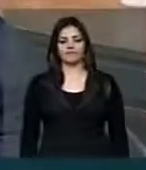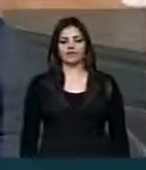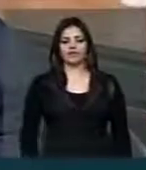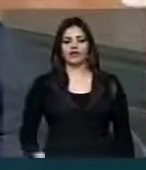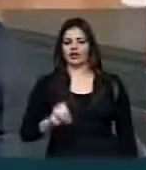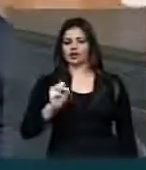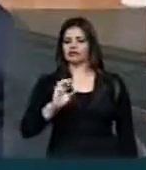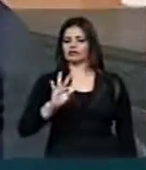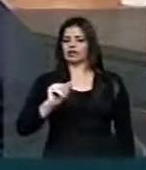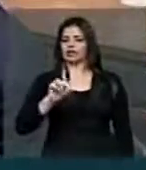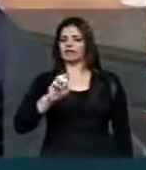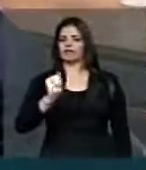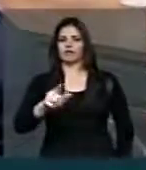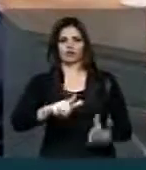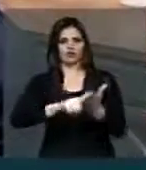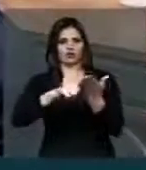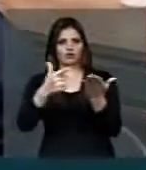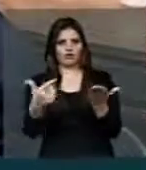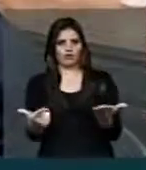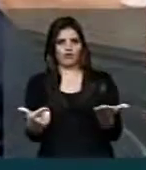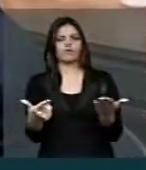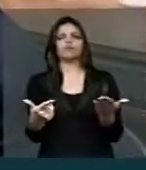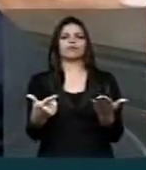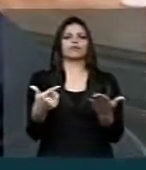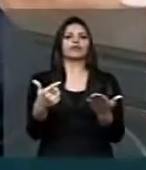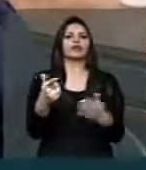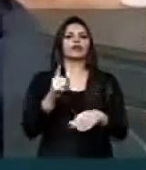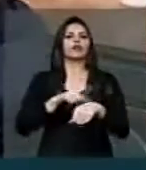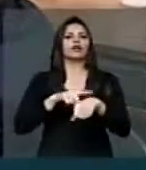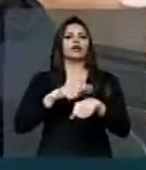o Estadão, na sua edição das